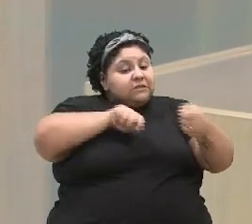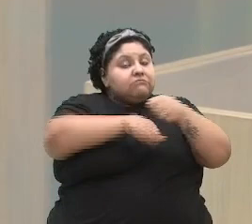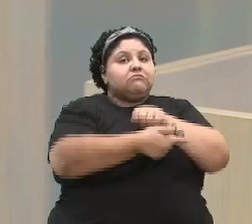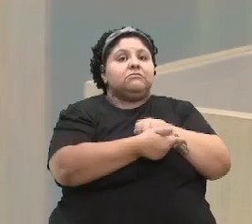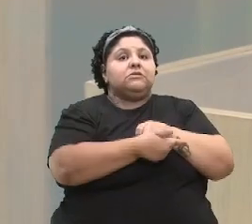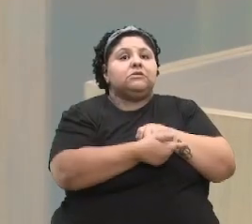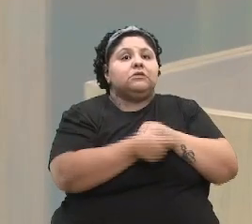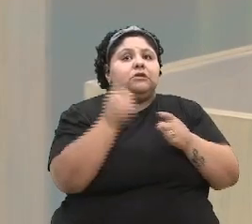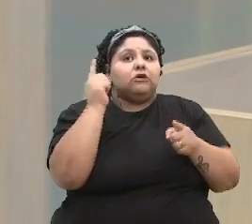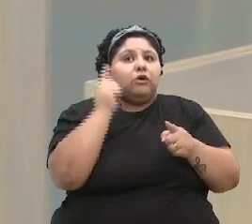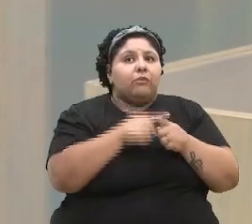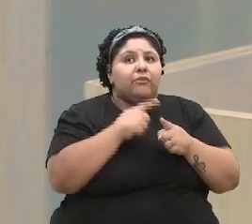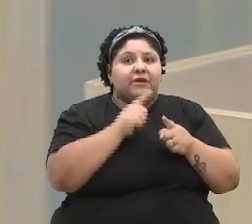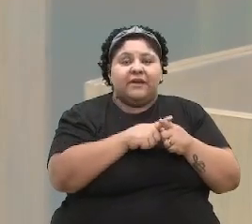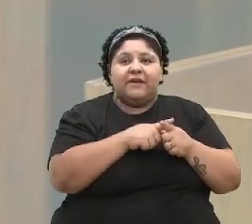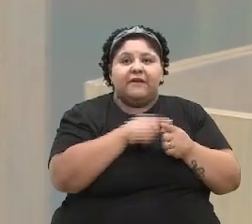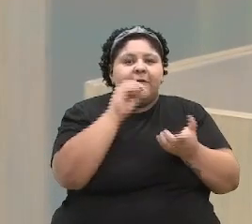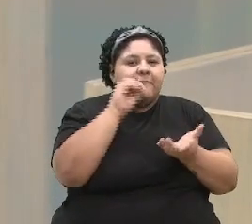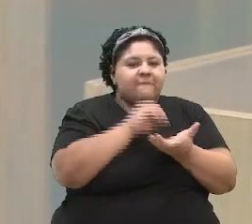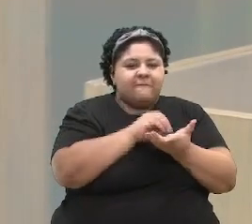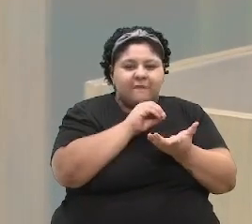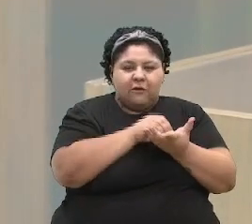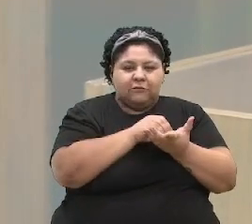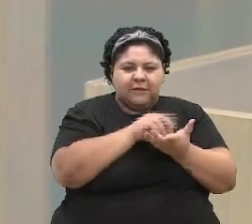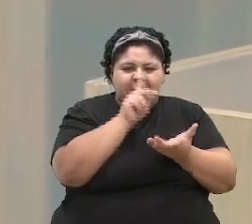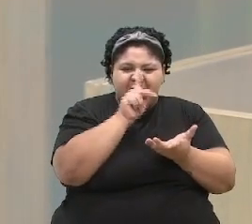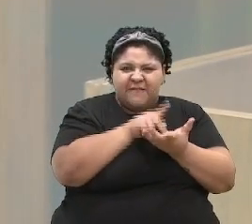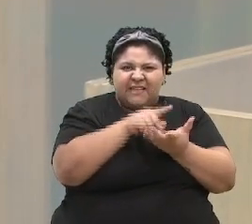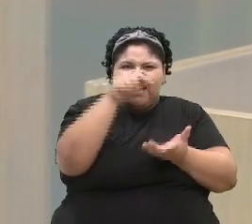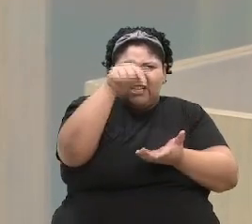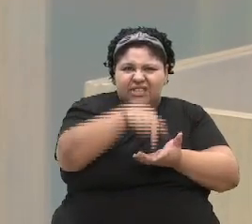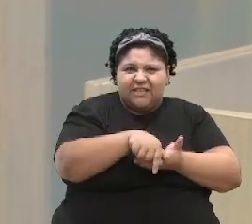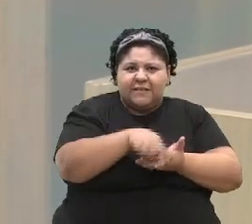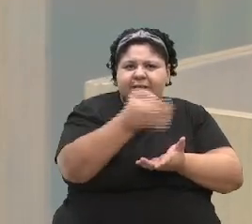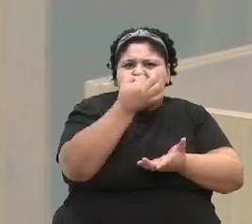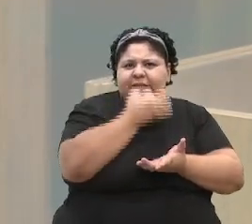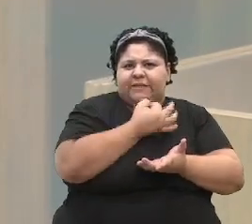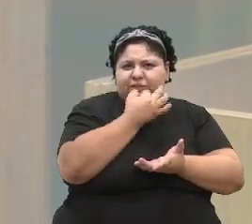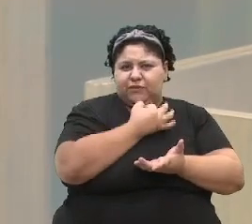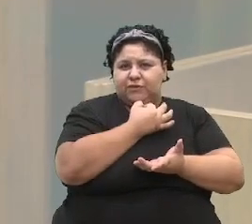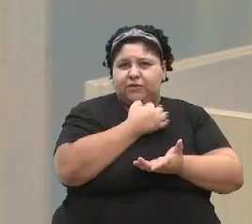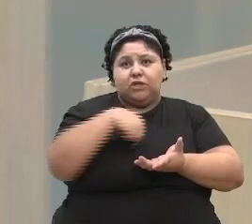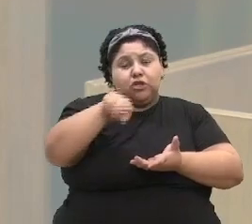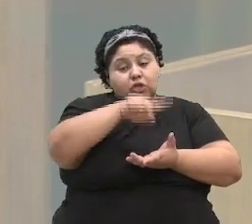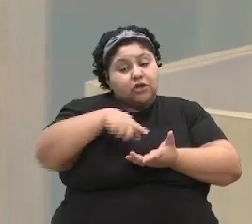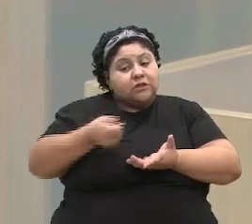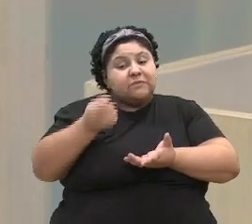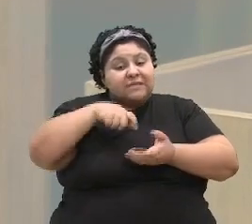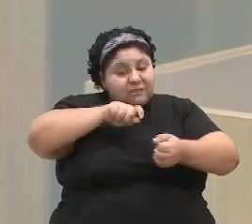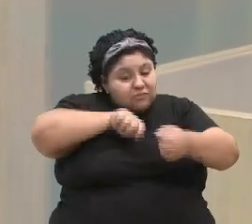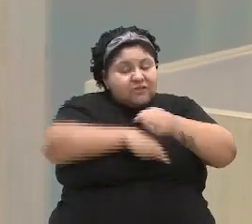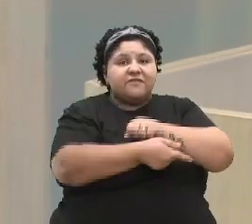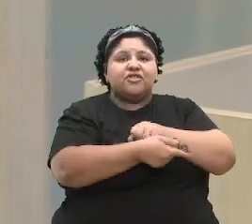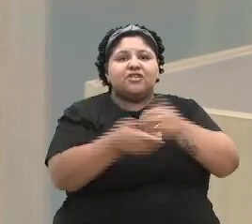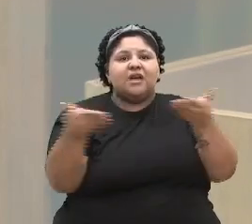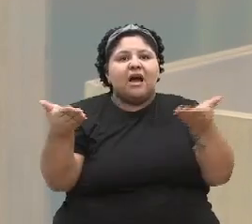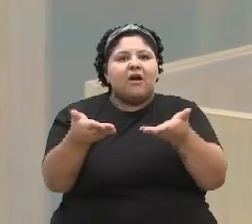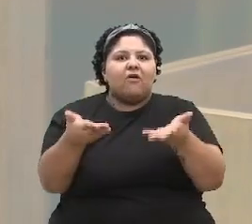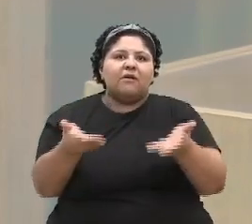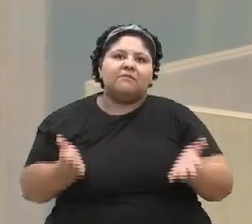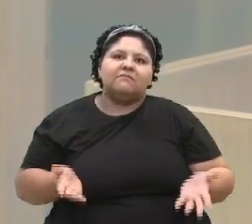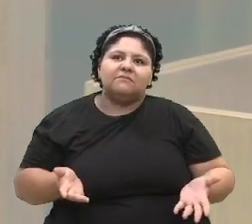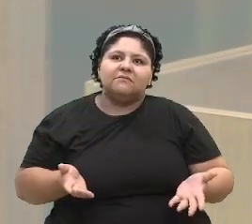incertezas que a Serra vive, que o município de Caxias do Sul vive com o novo aeroporto, nós precisamos investir nesse.